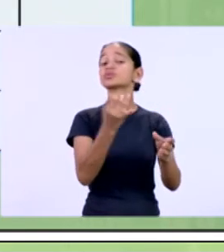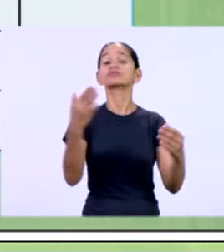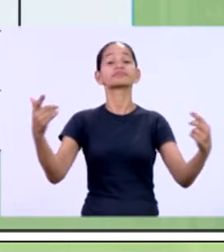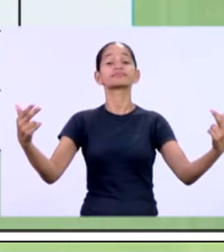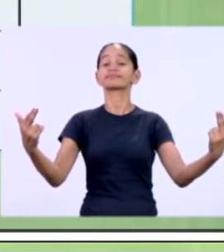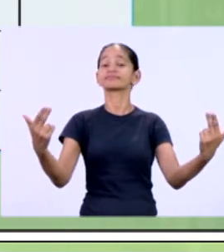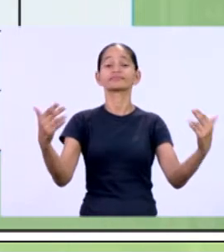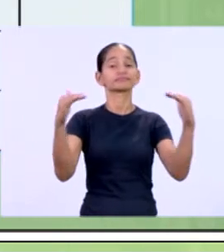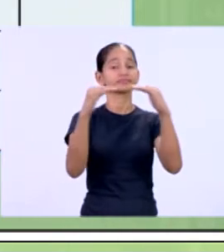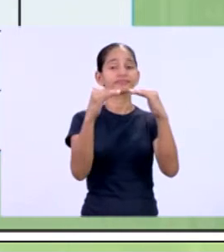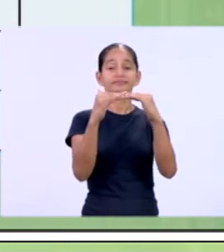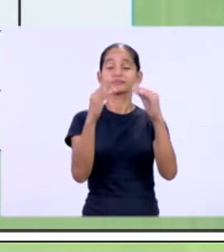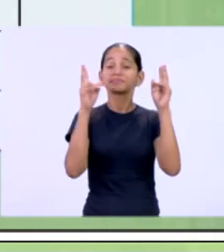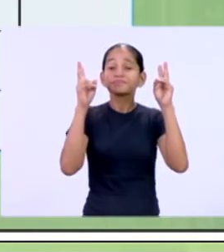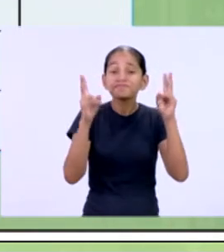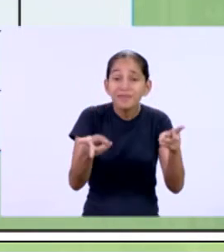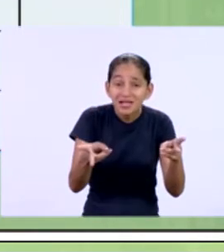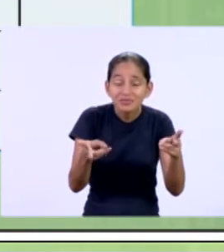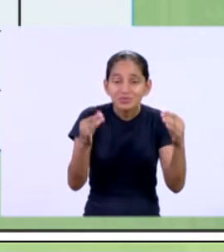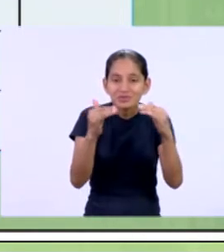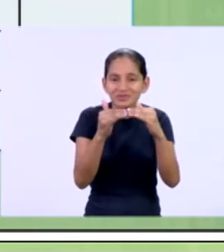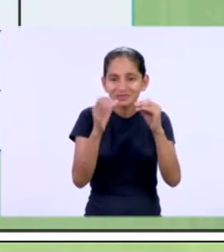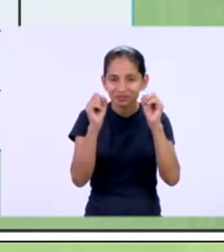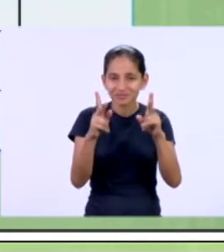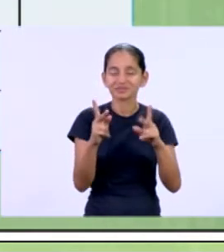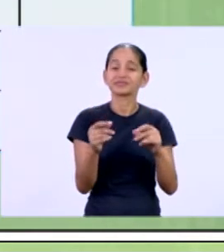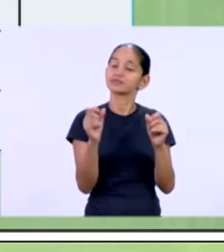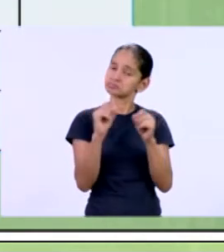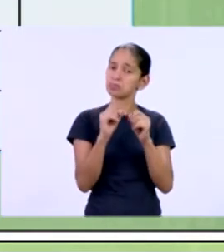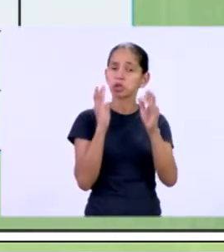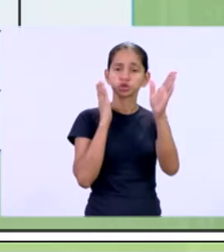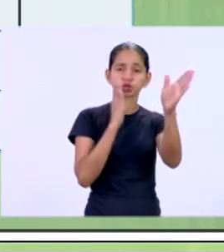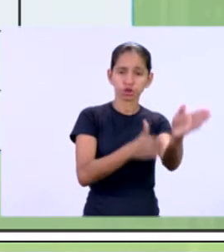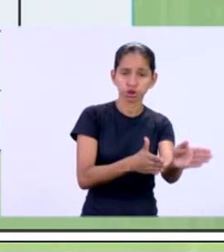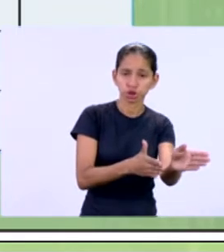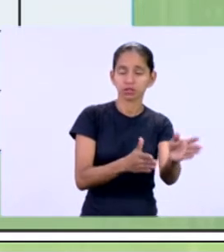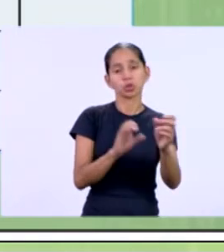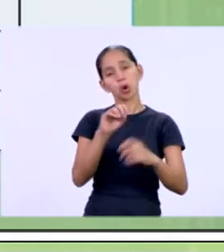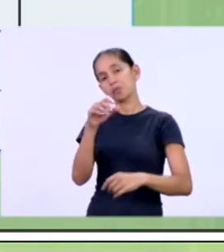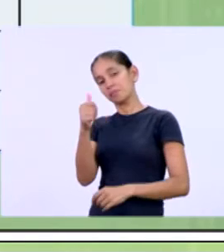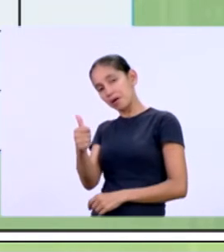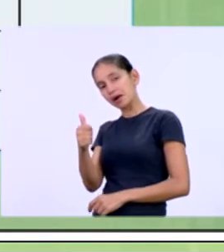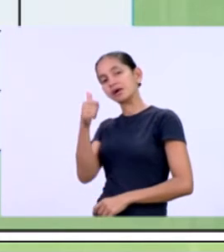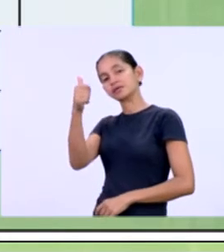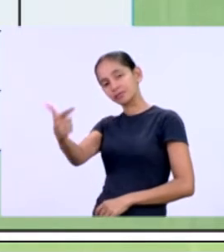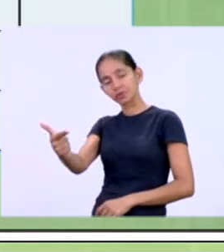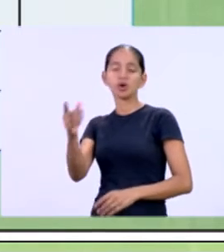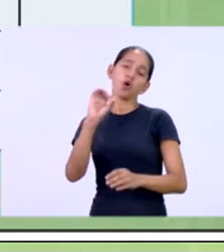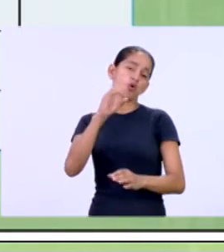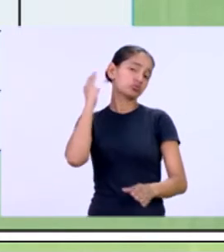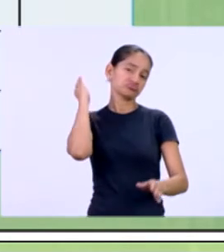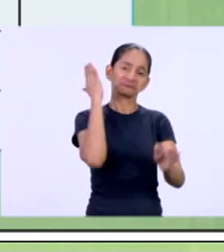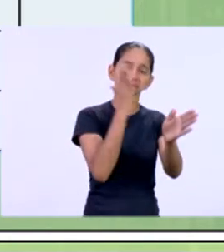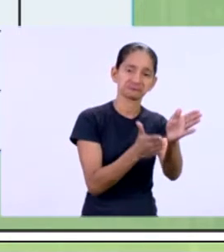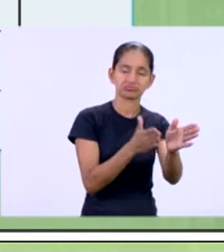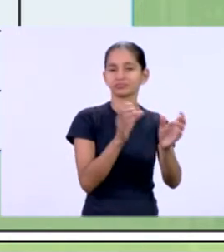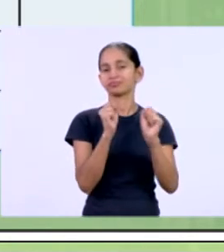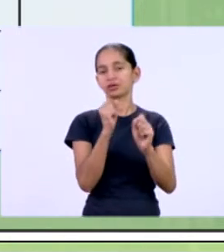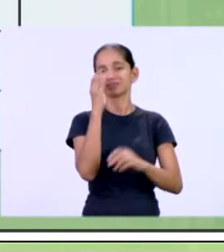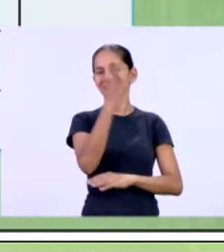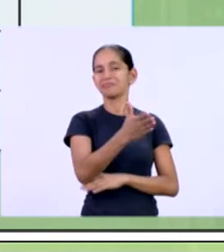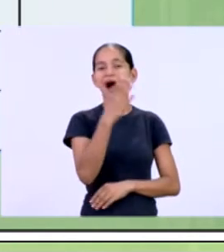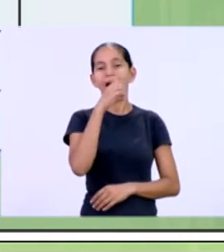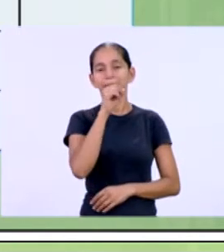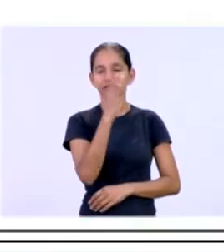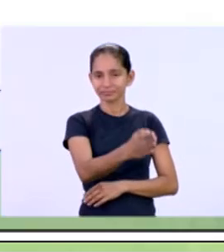os 3.272,40. Então eu posso fazer vezes 12 vezes 9 ou diretamente vezes 1,08.